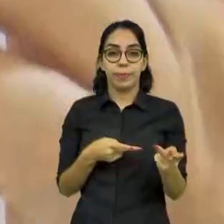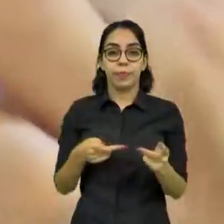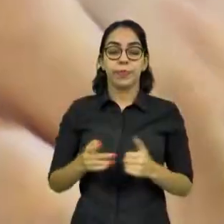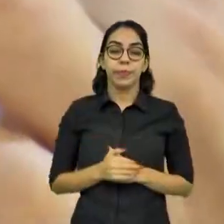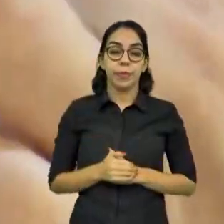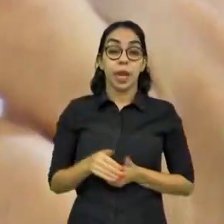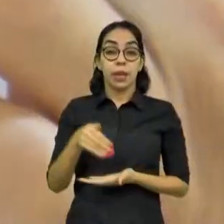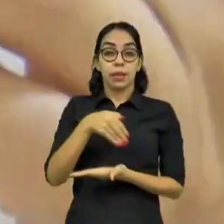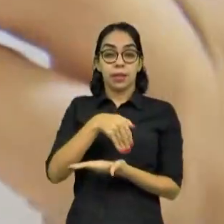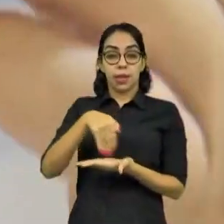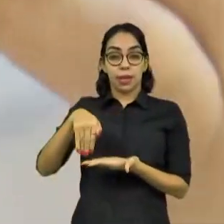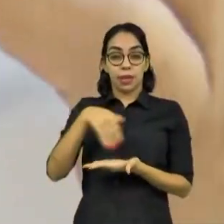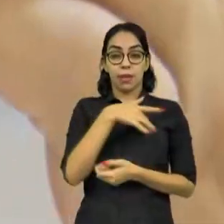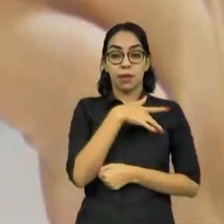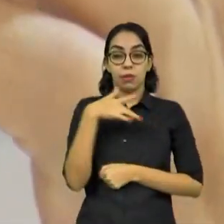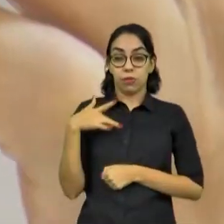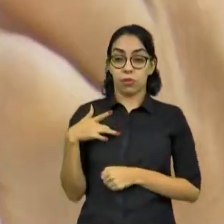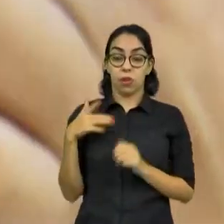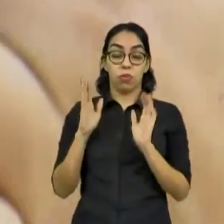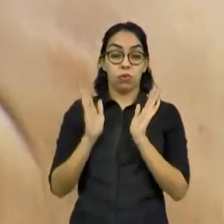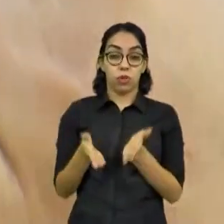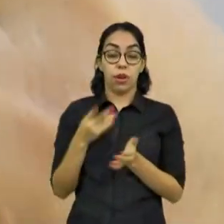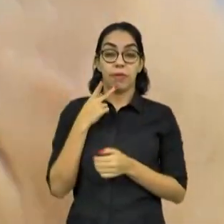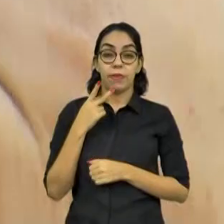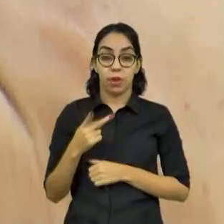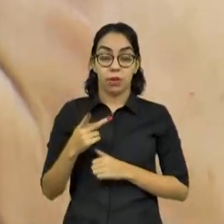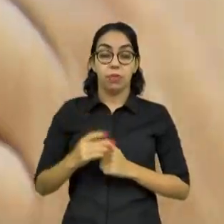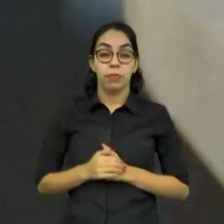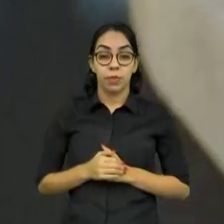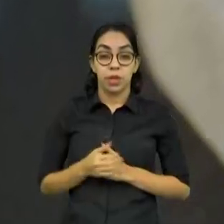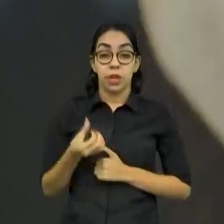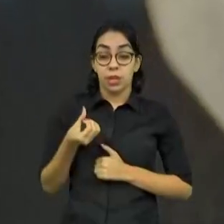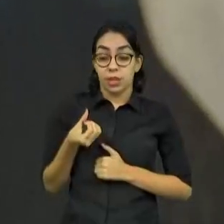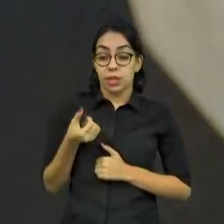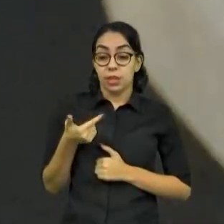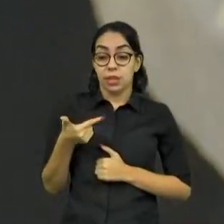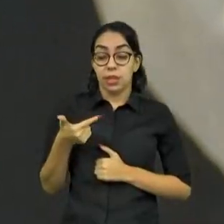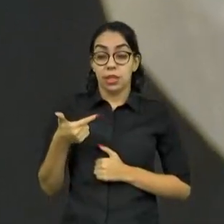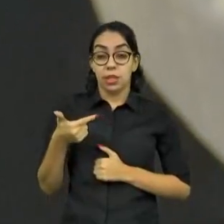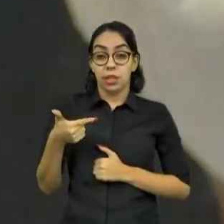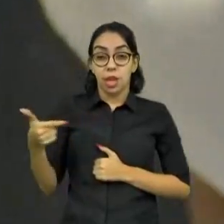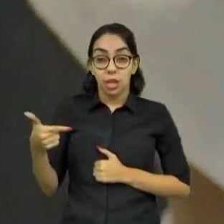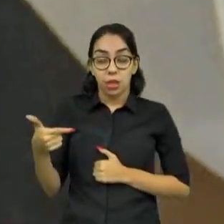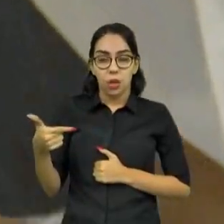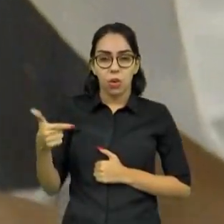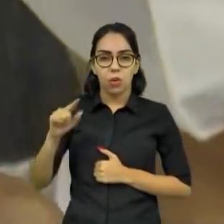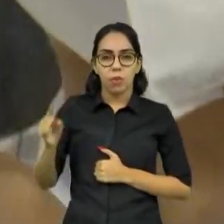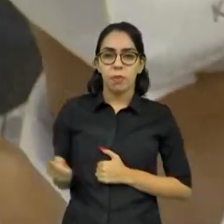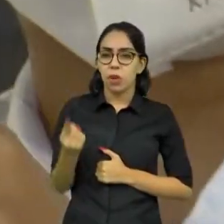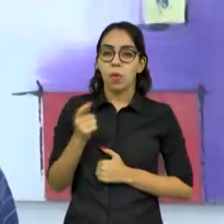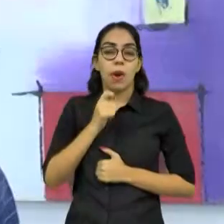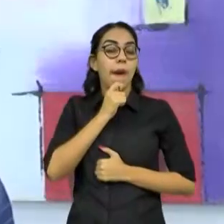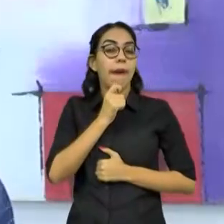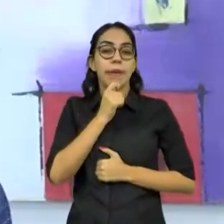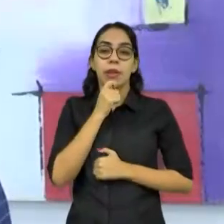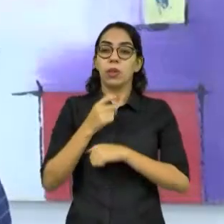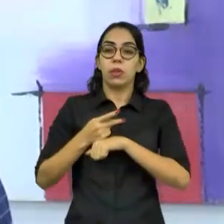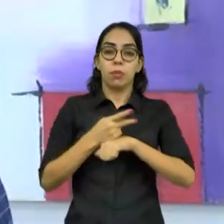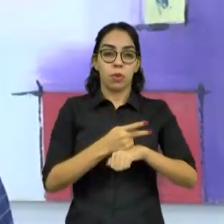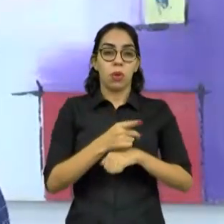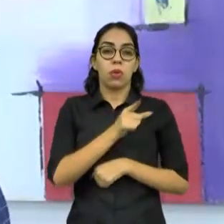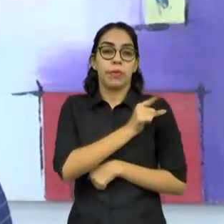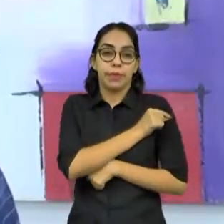Saúde, cerca de 618 mil fortalezenses ainda não receberam as doses de reforço. Você que